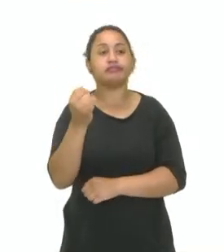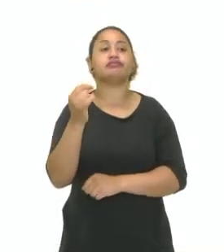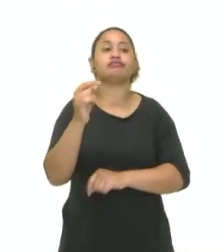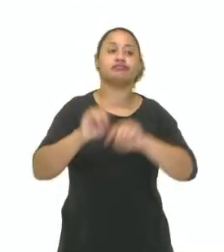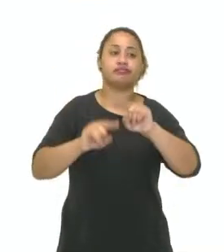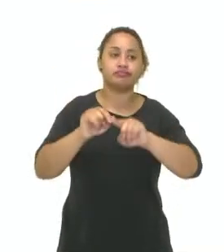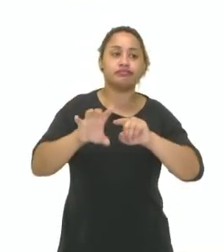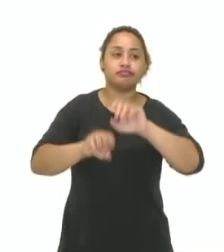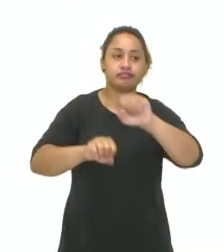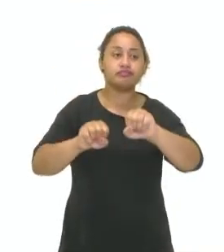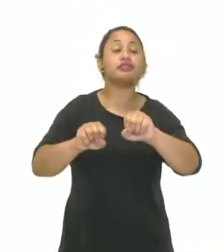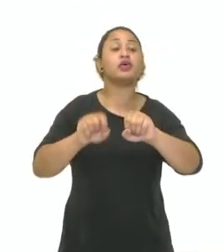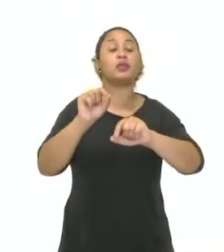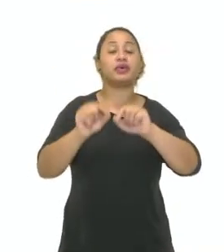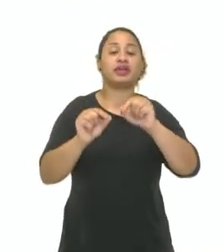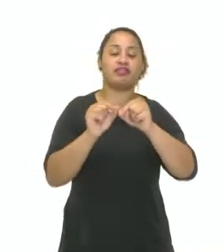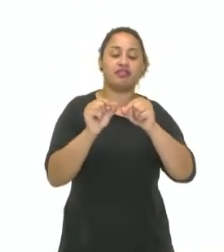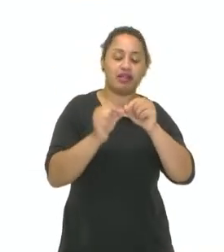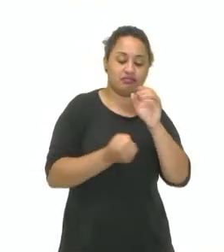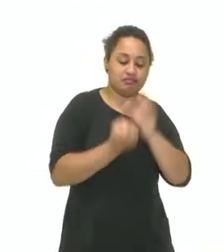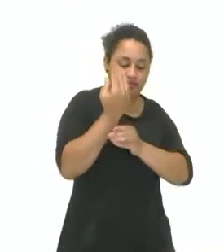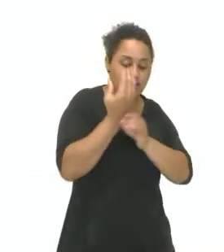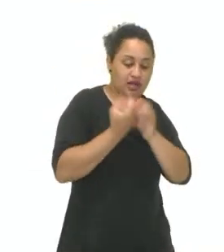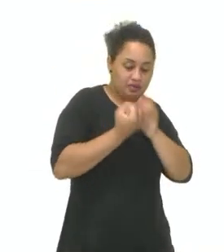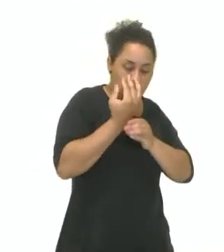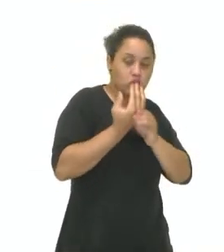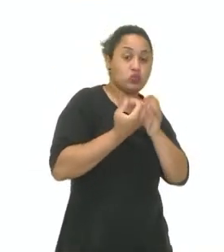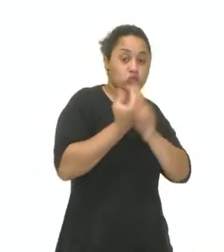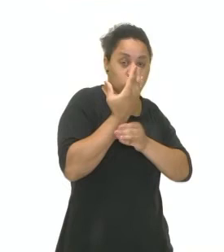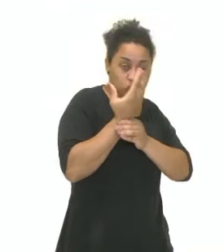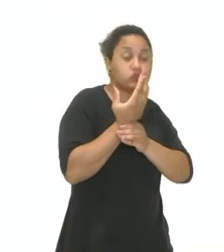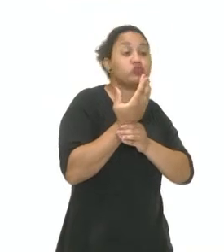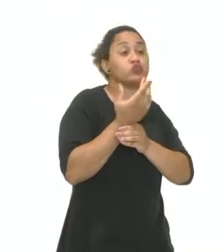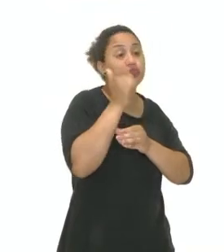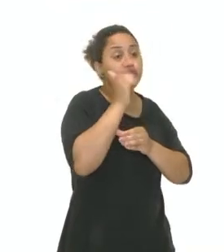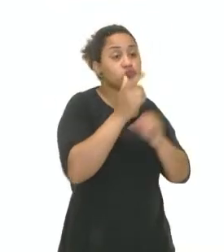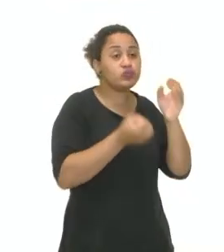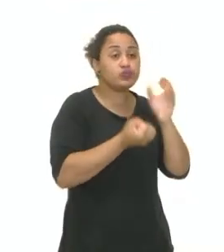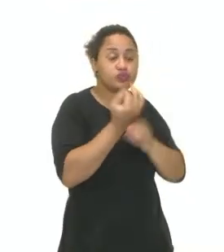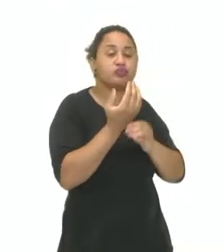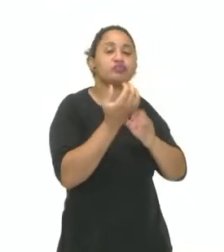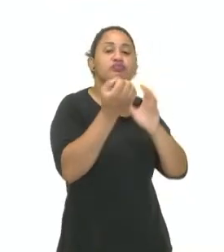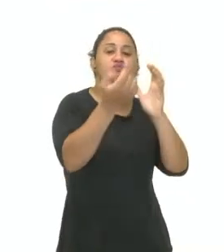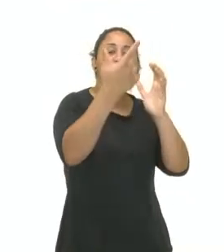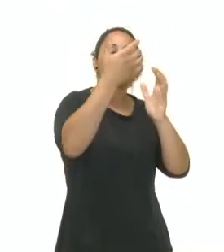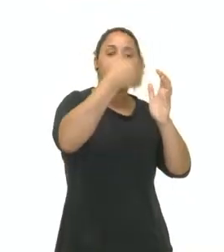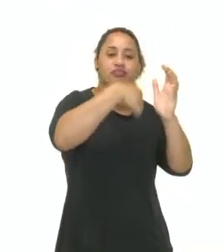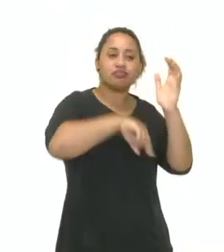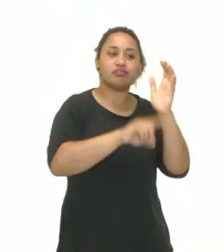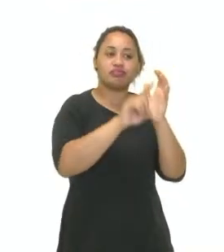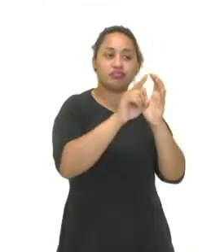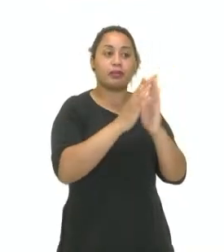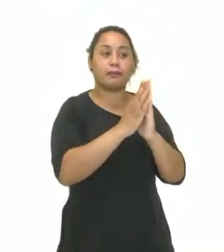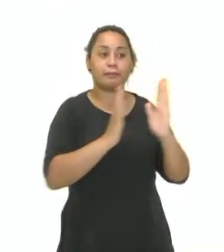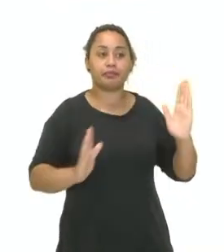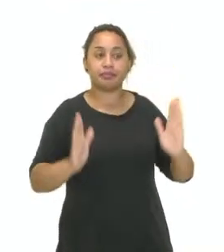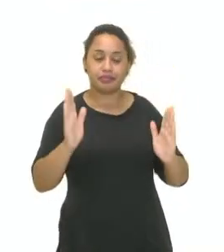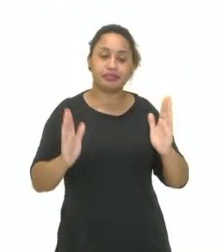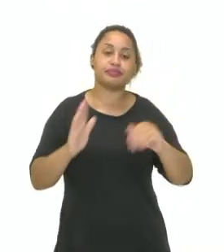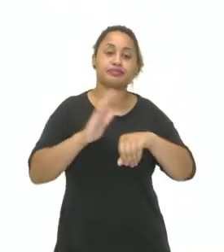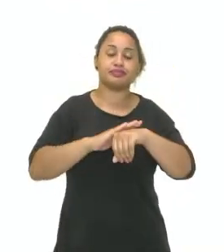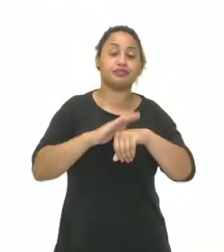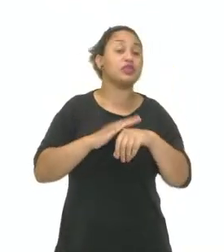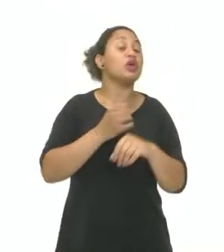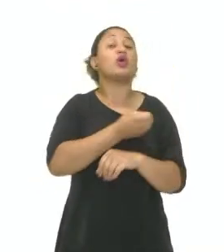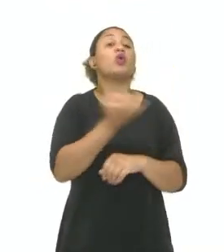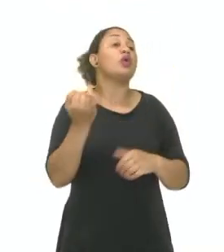que um organismo autotrófico, ou seja, o produtor, né, consegue produzir na fotossíntese por unidade de tempo. Quanto que ele consegue